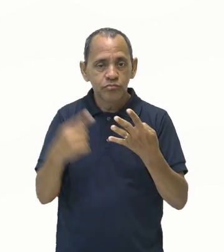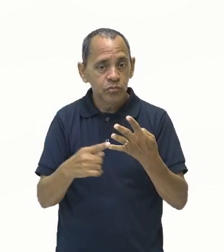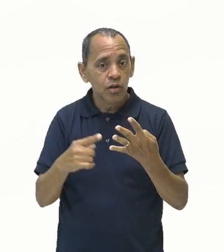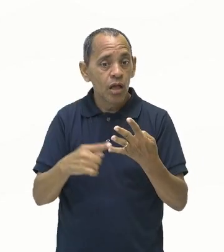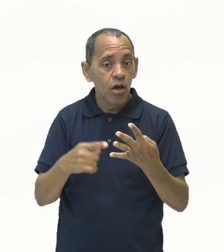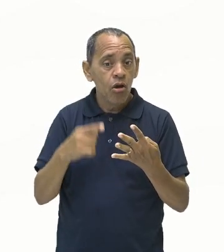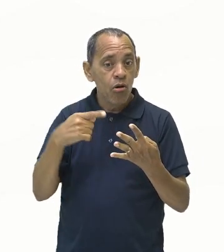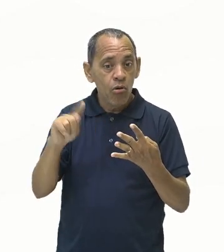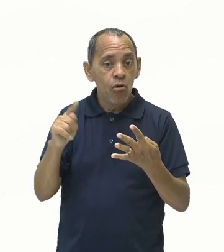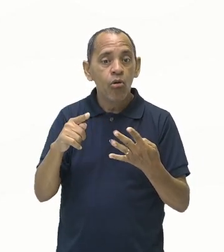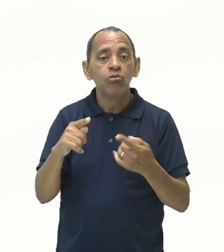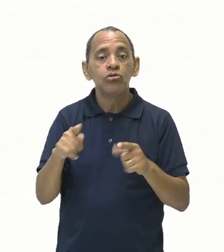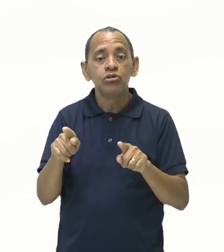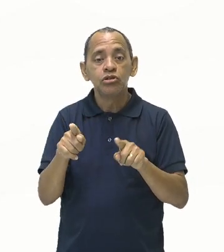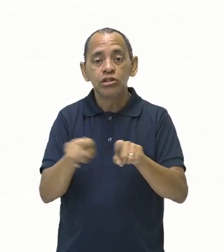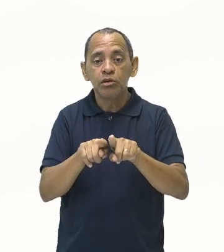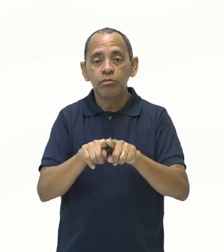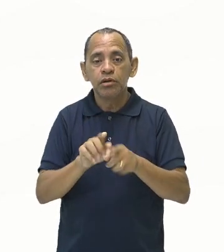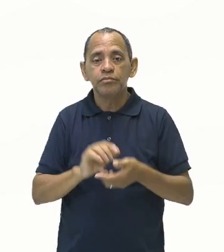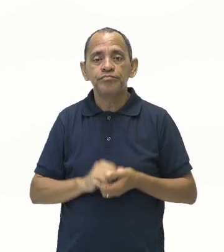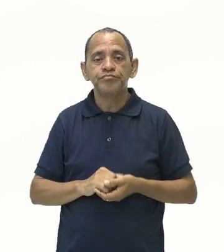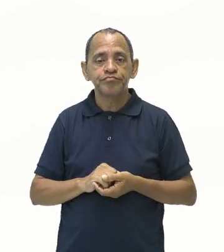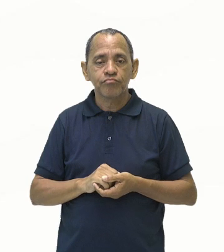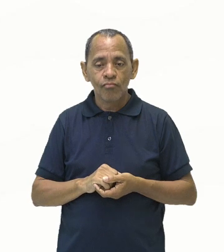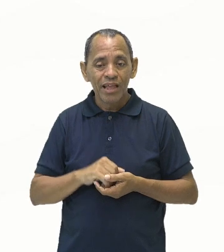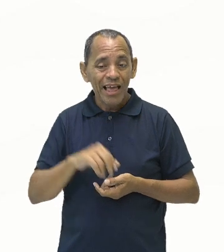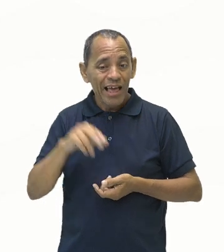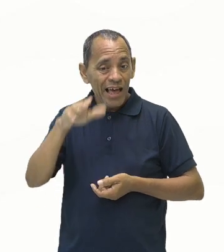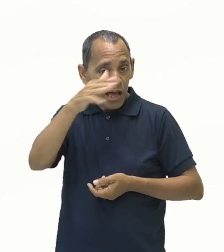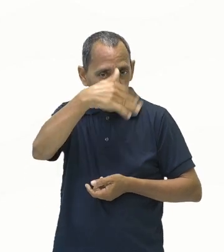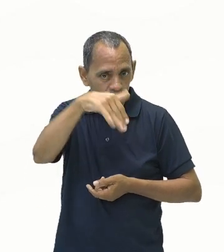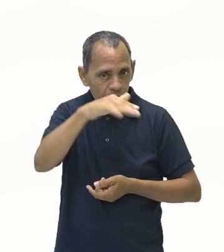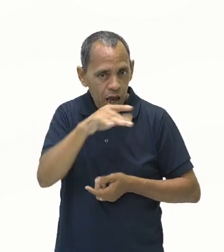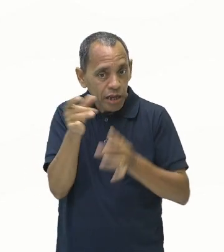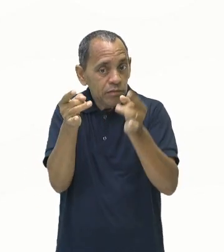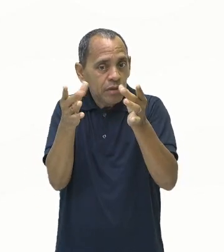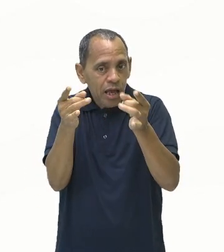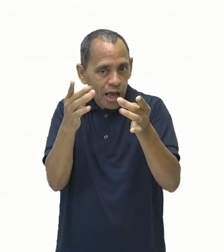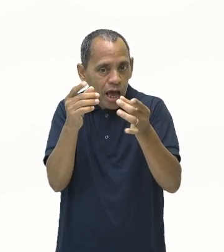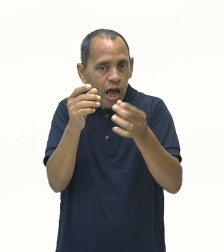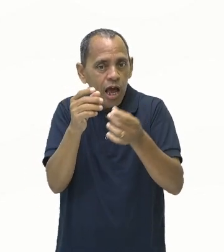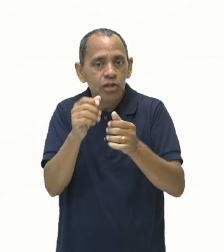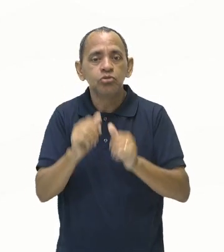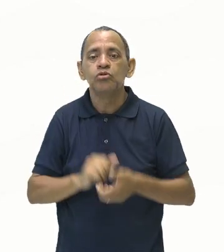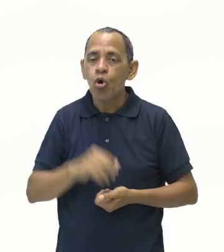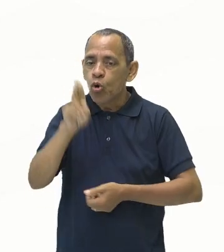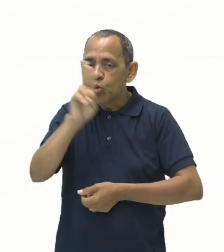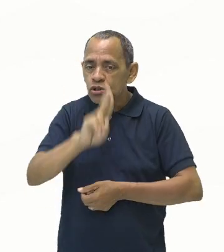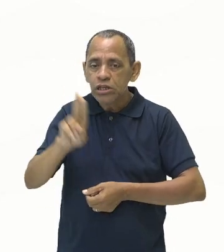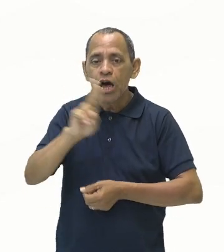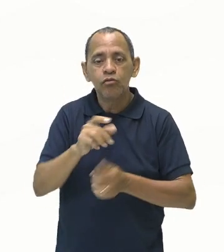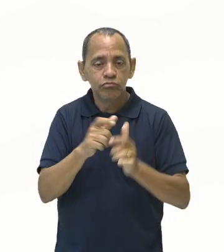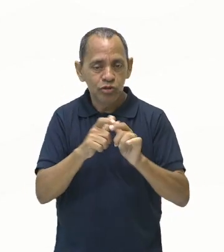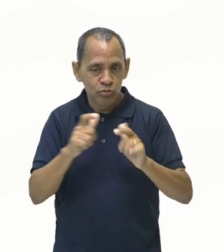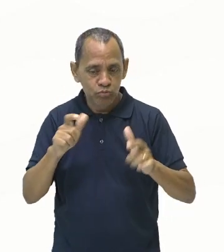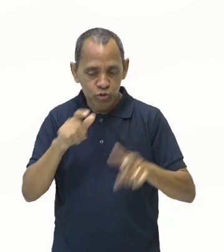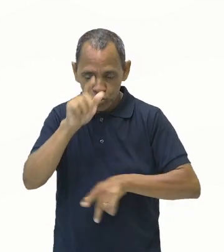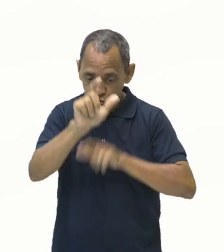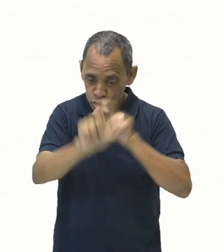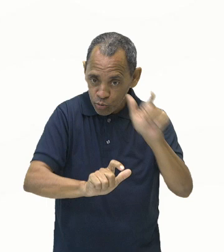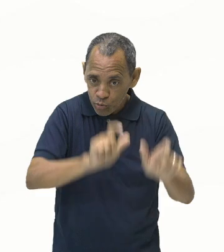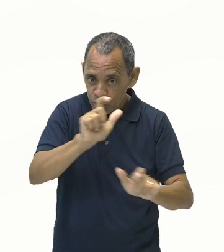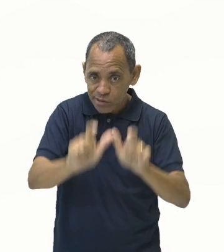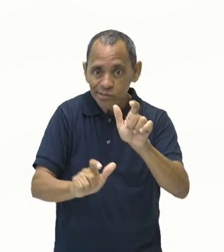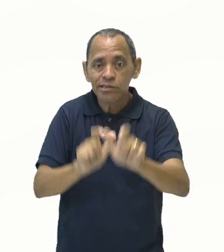também era um mercado consumidor. O crescimento da população e o aumento da